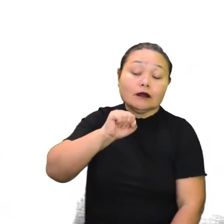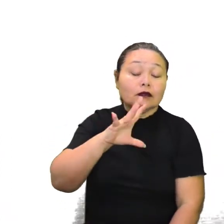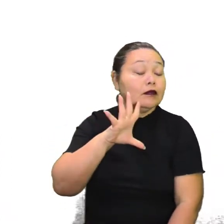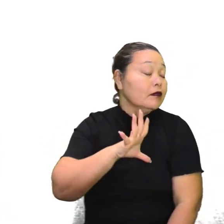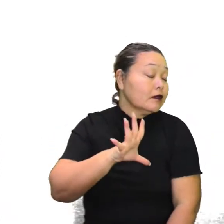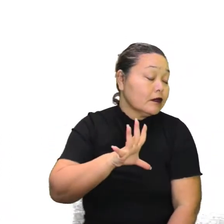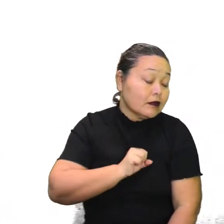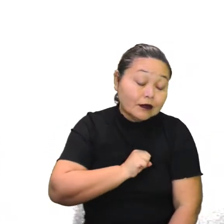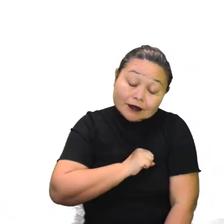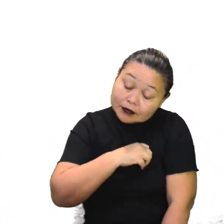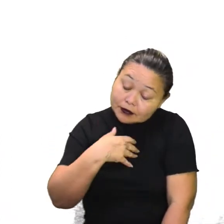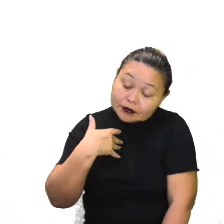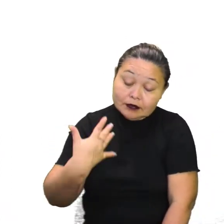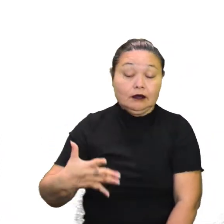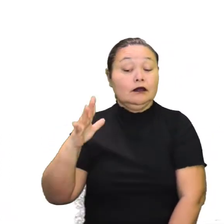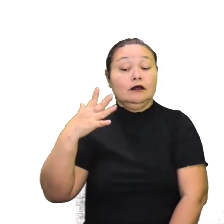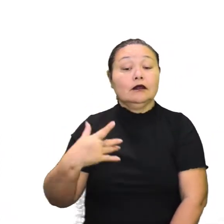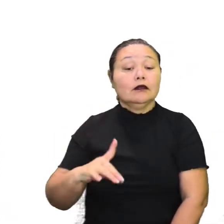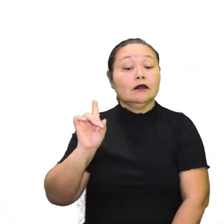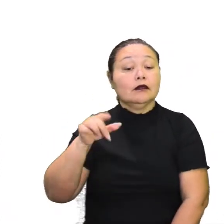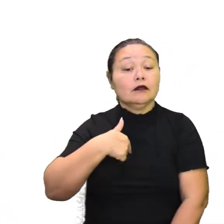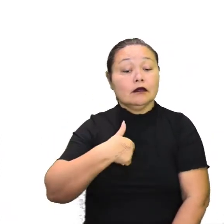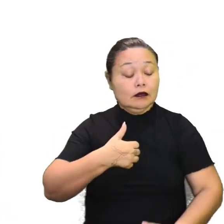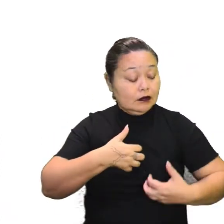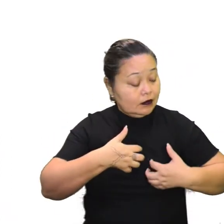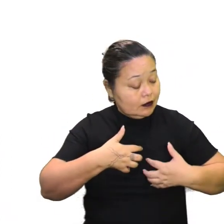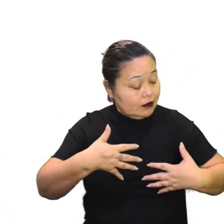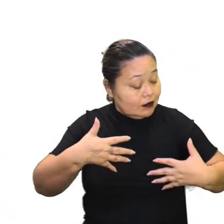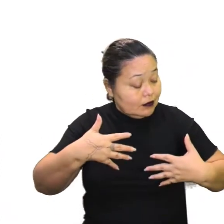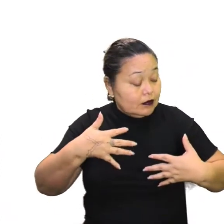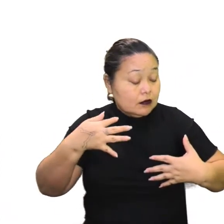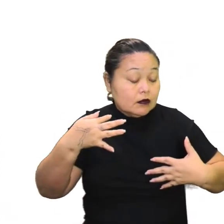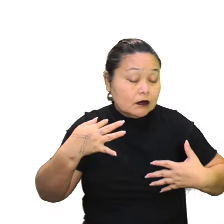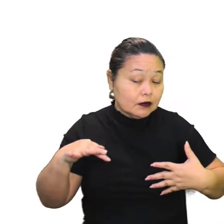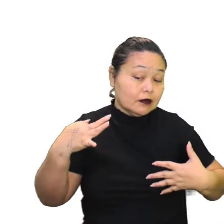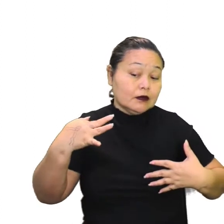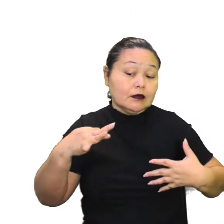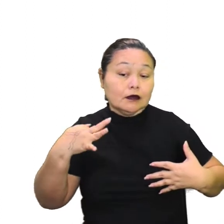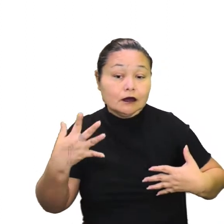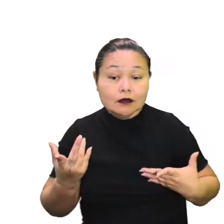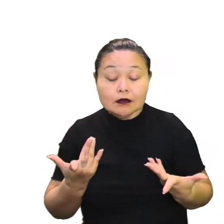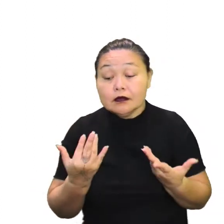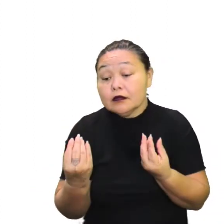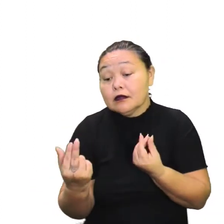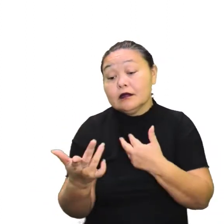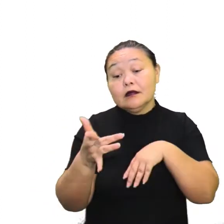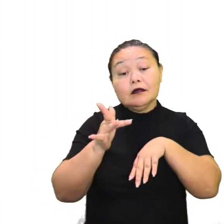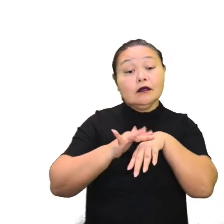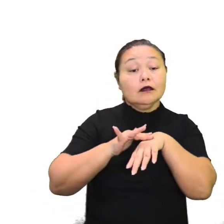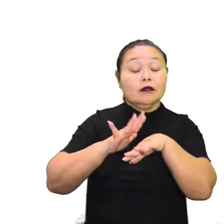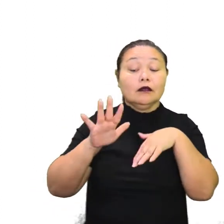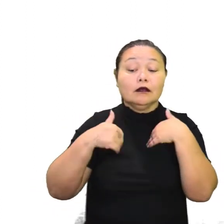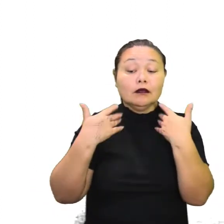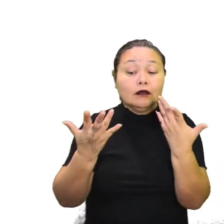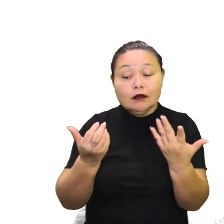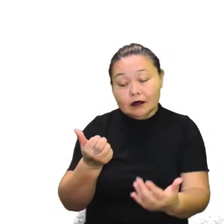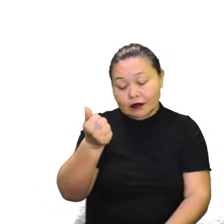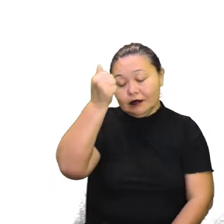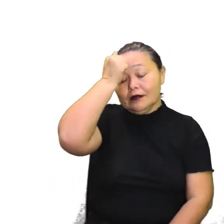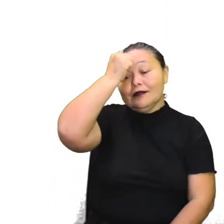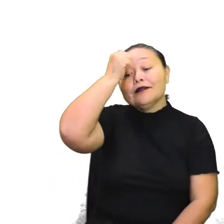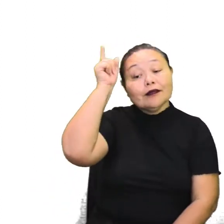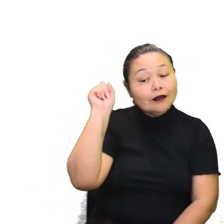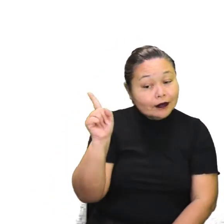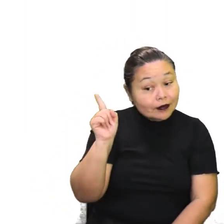Maria, eu te amo tanto que meu peito me dói como em doença. Oh,